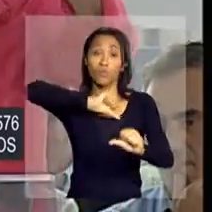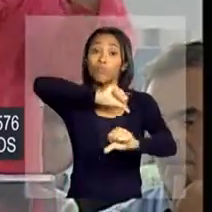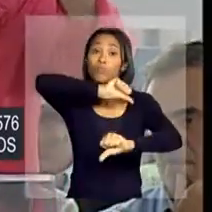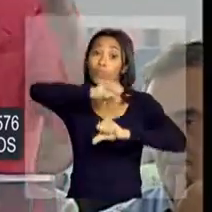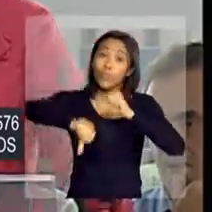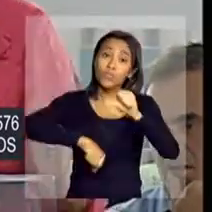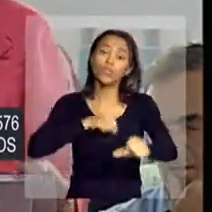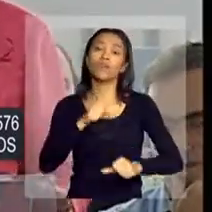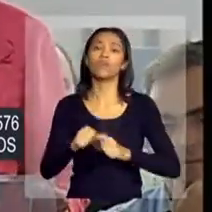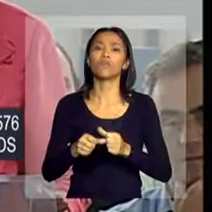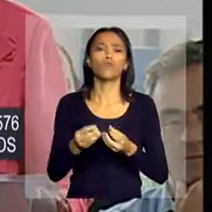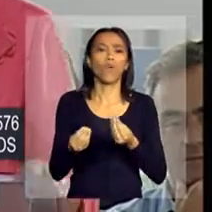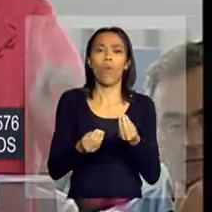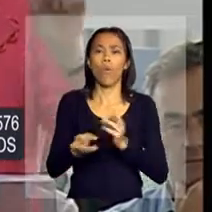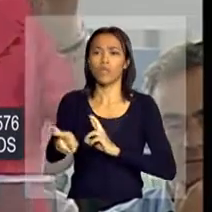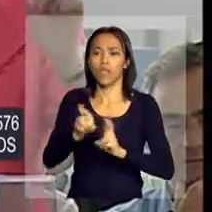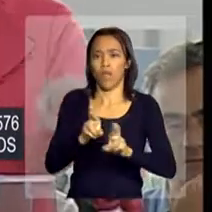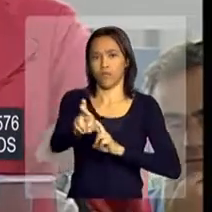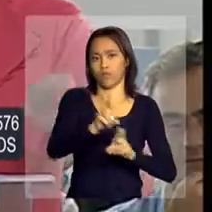de relacionar.